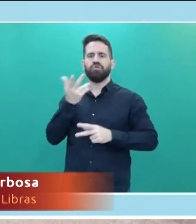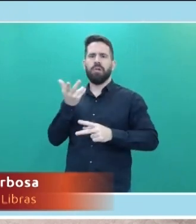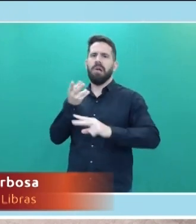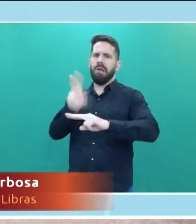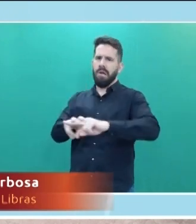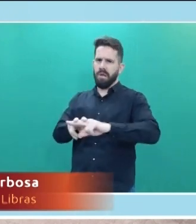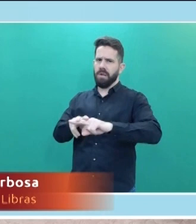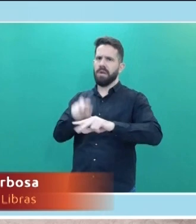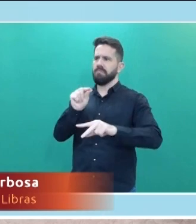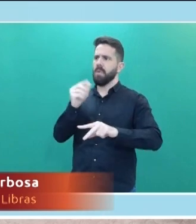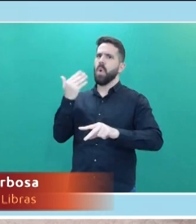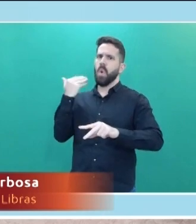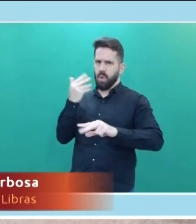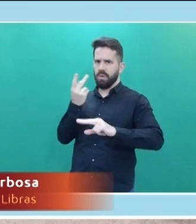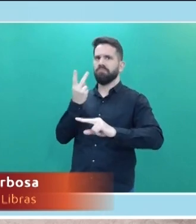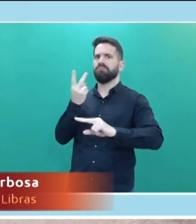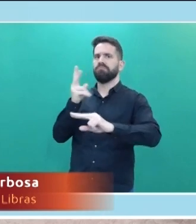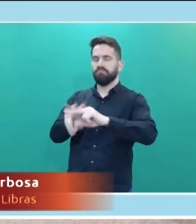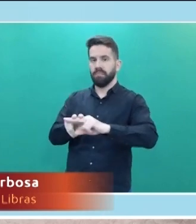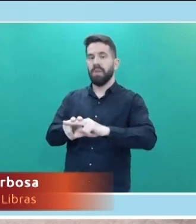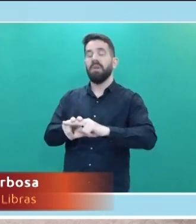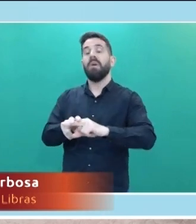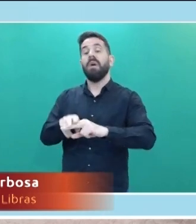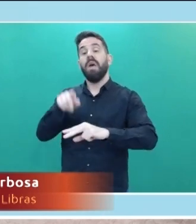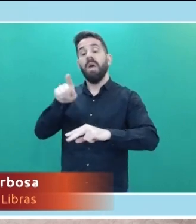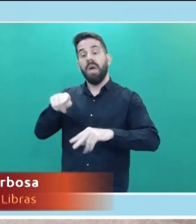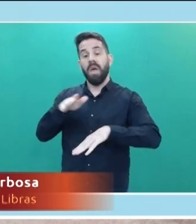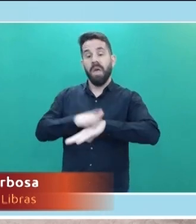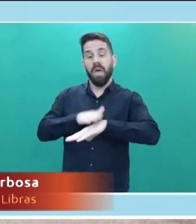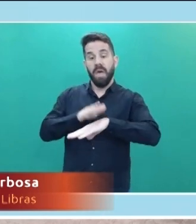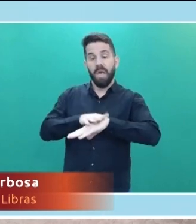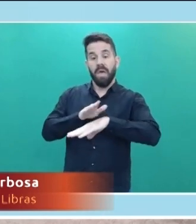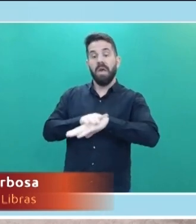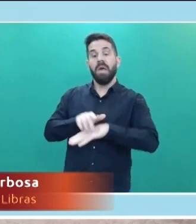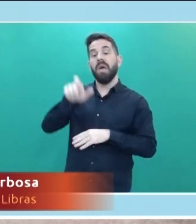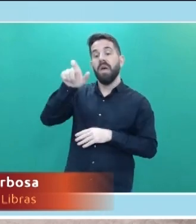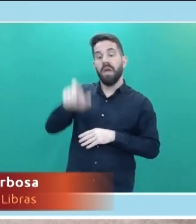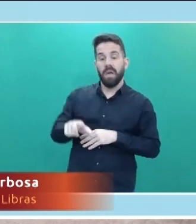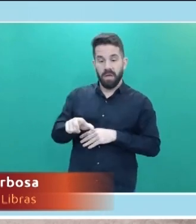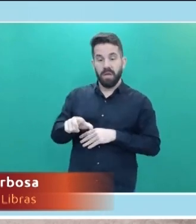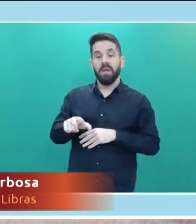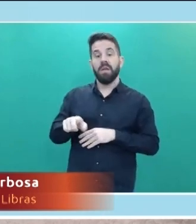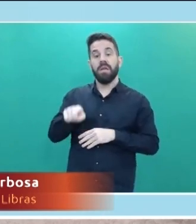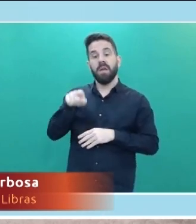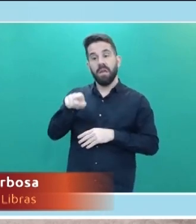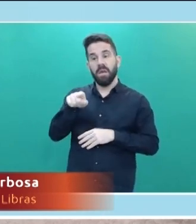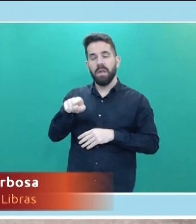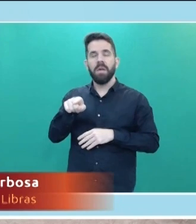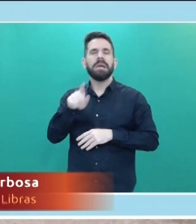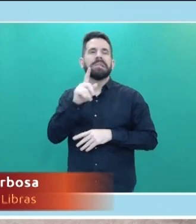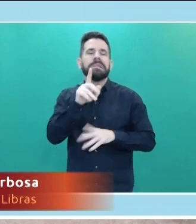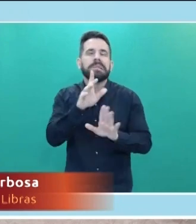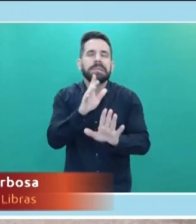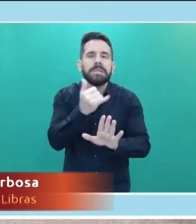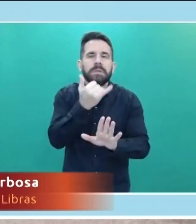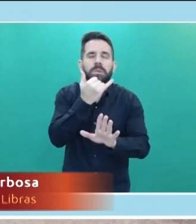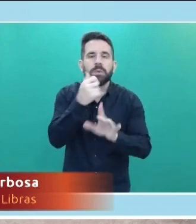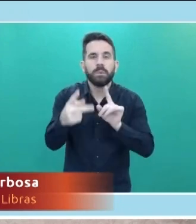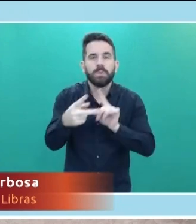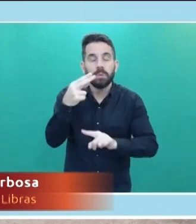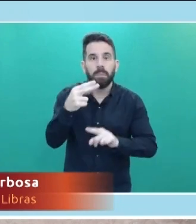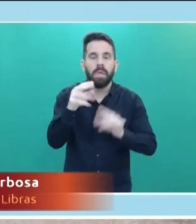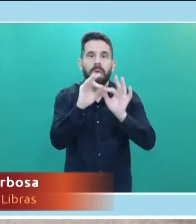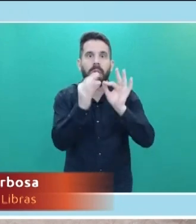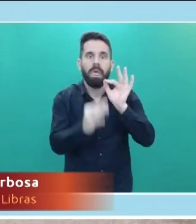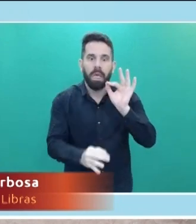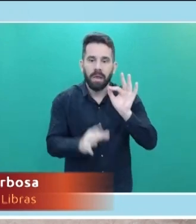mulheres, exploração sexual de meninas, é o Andrew Tate, né? Que é Michele, só para a gente não alongar